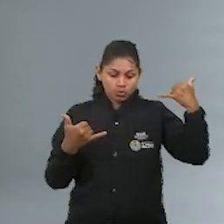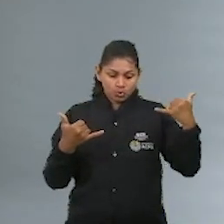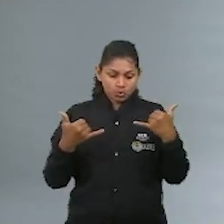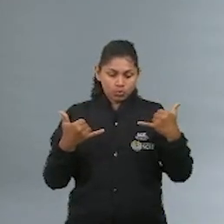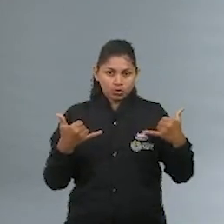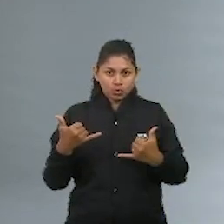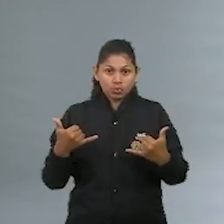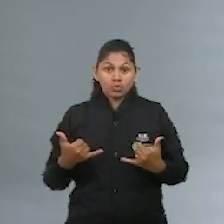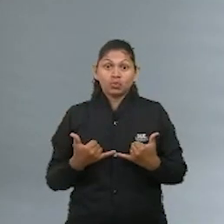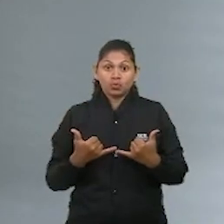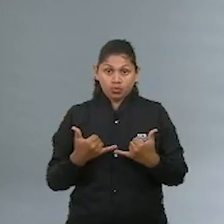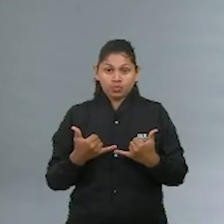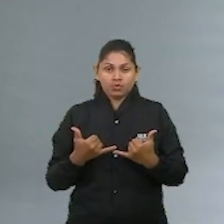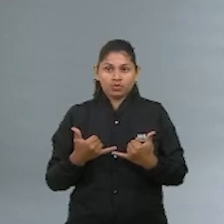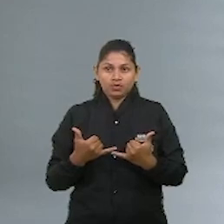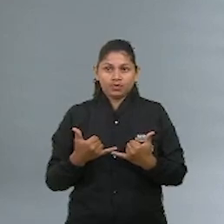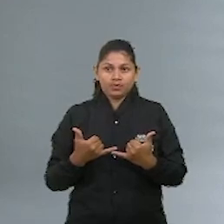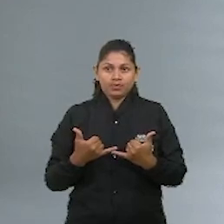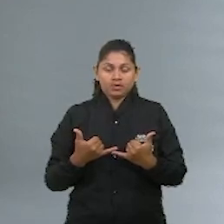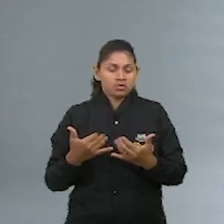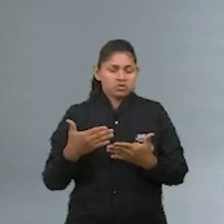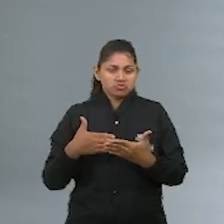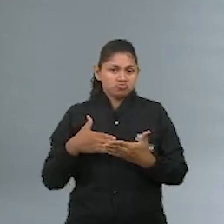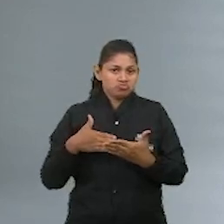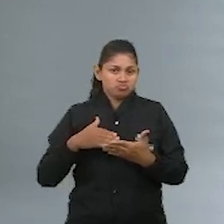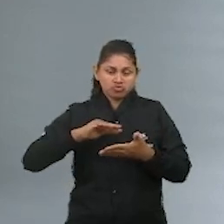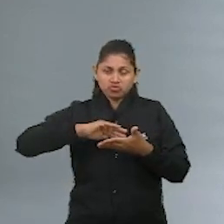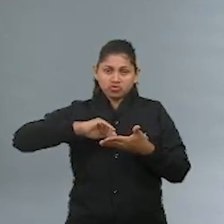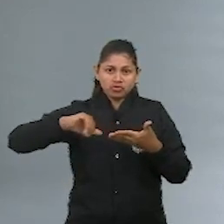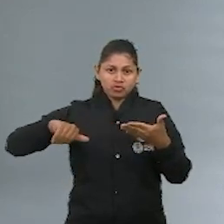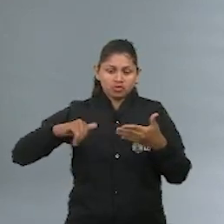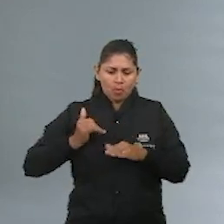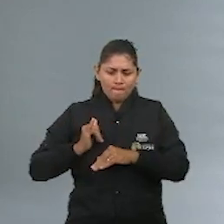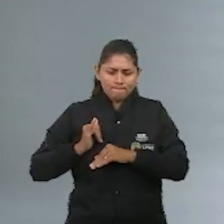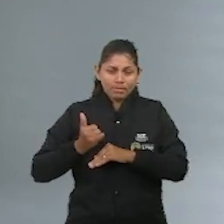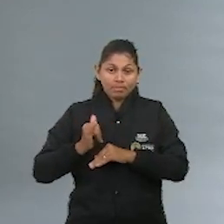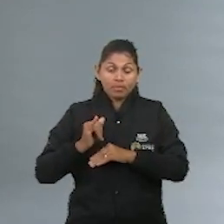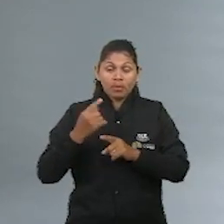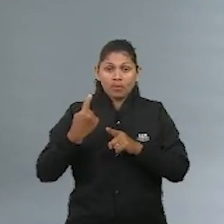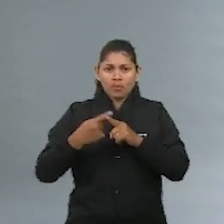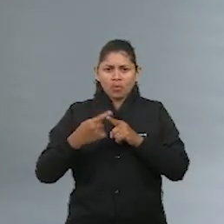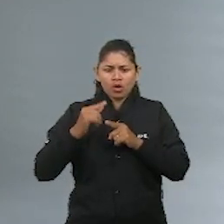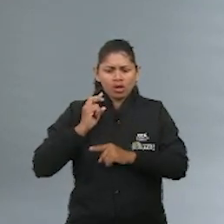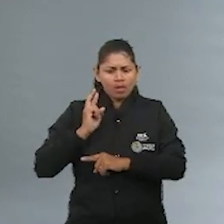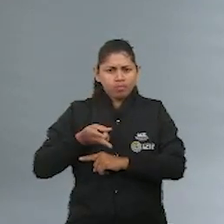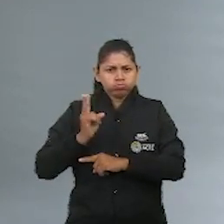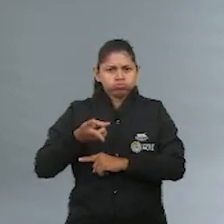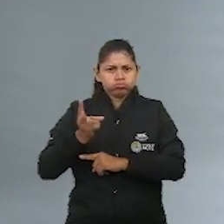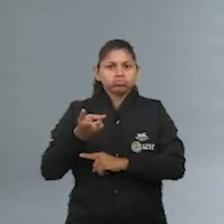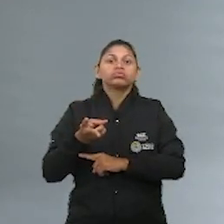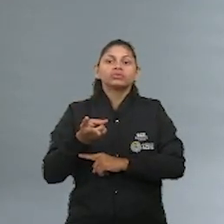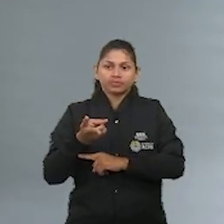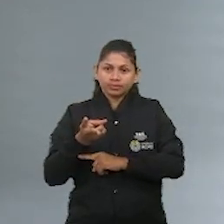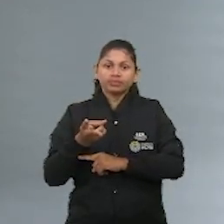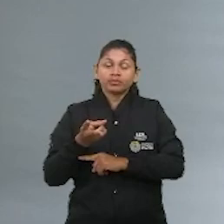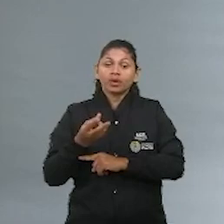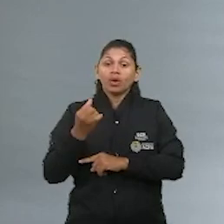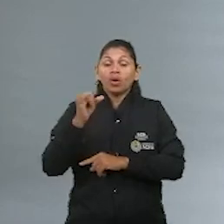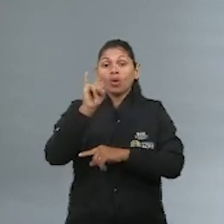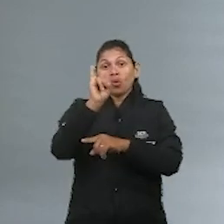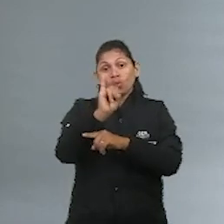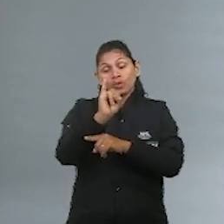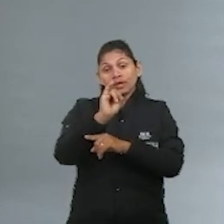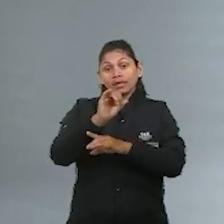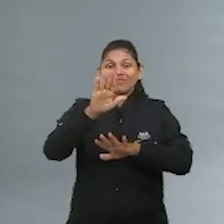até desprezou a tensão, né, porque ele vai ser constante, e o meu I vai variar. Por mais que lá na lei de